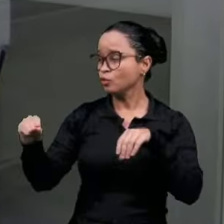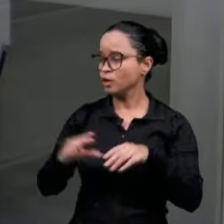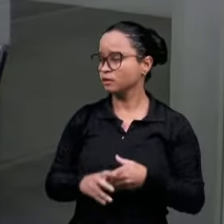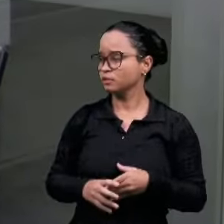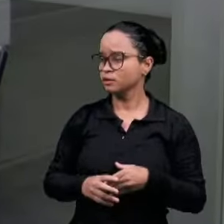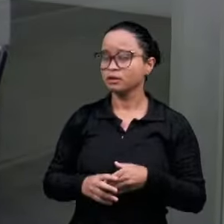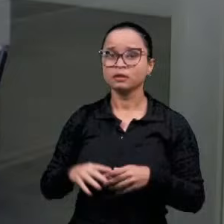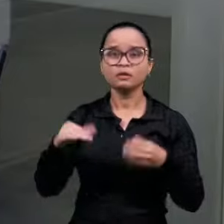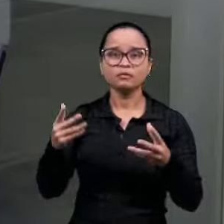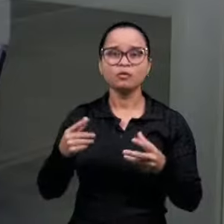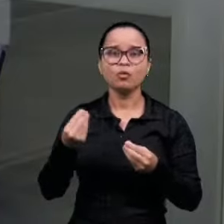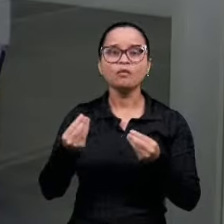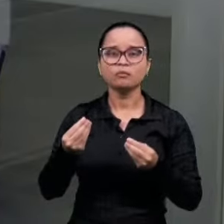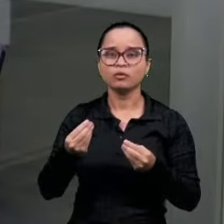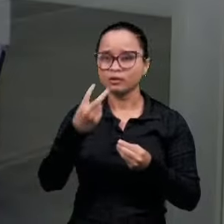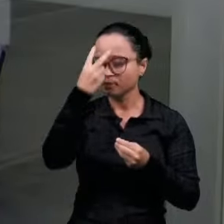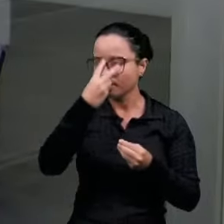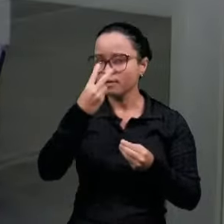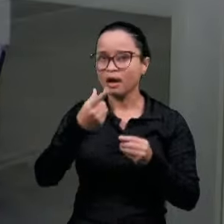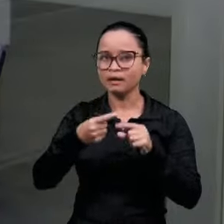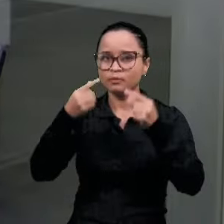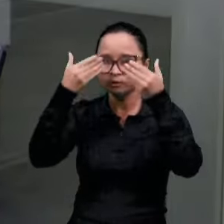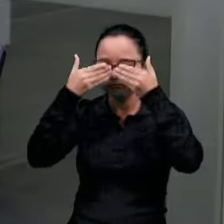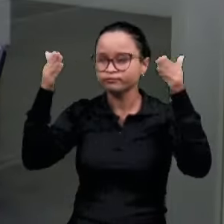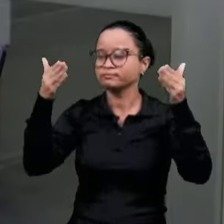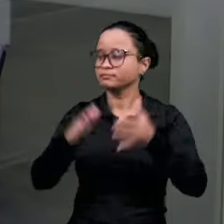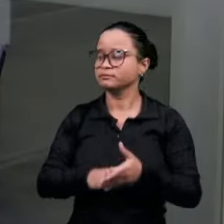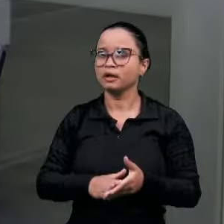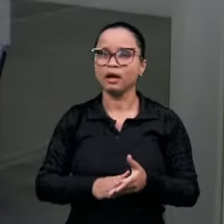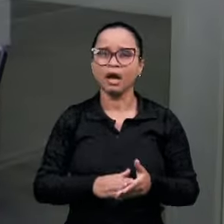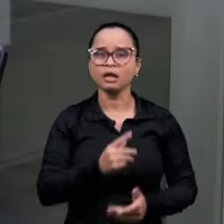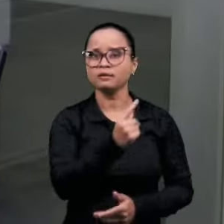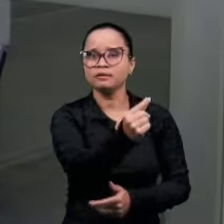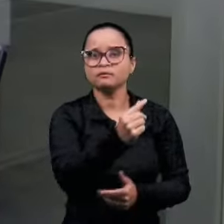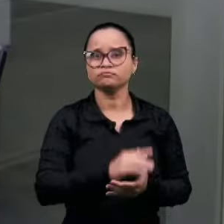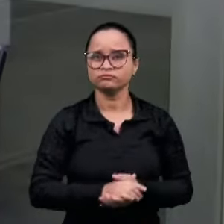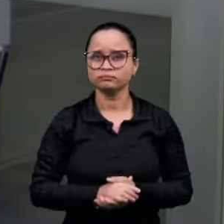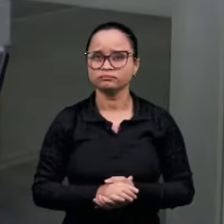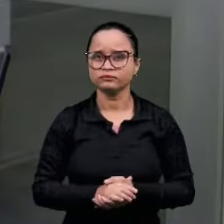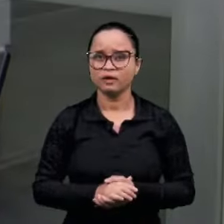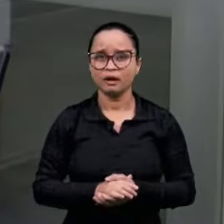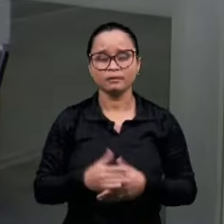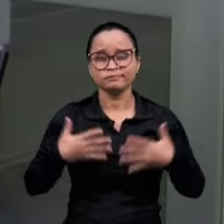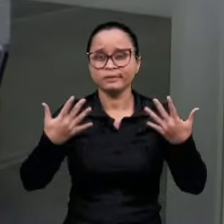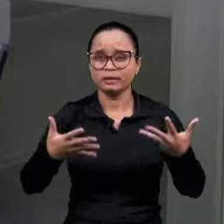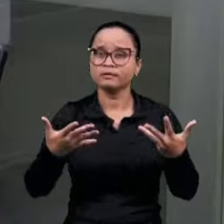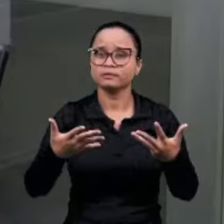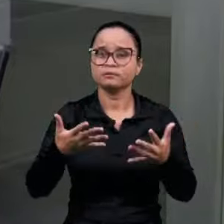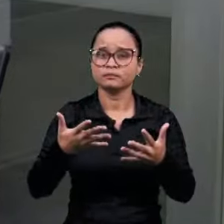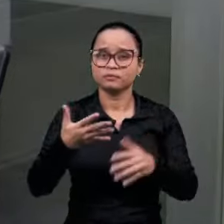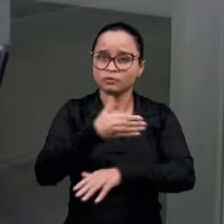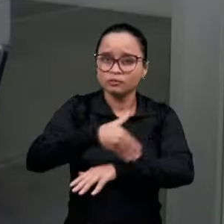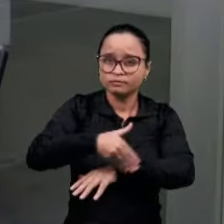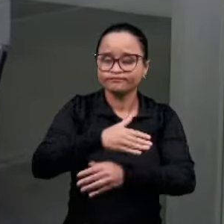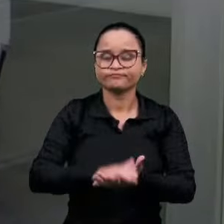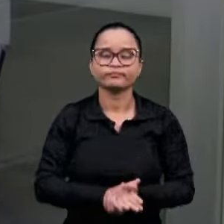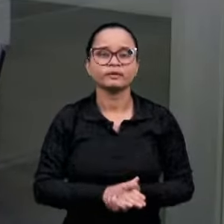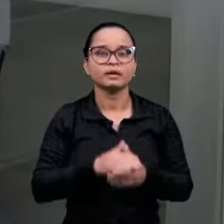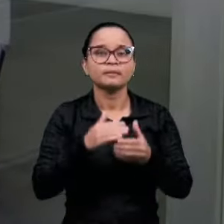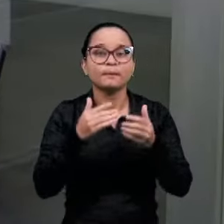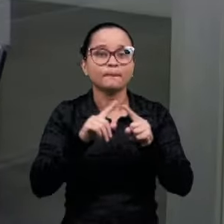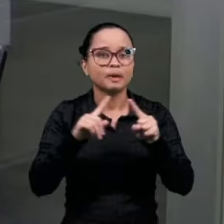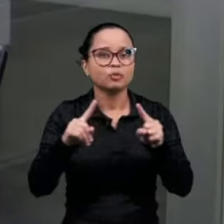com Jesus. É interessante que ali o Senhor me deu uma revelação, eu quero compartilhar aqui contigo, Elias. Fica à vontade, com os pastor.